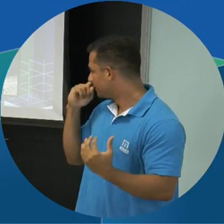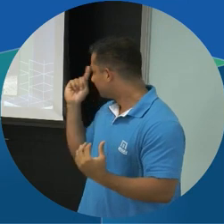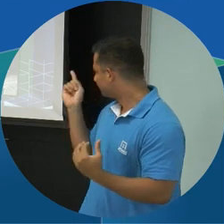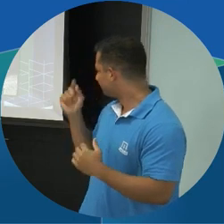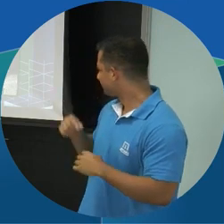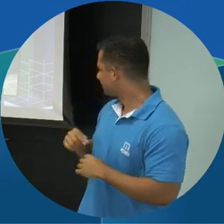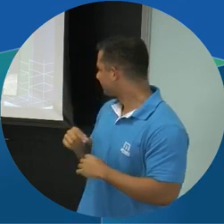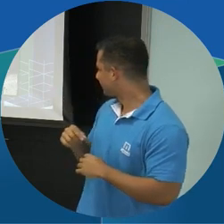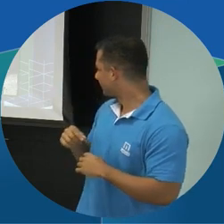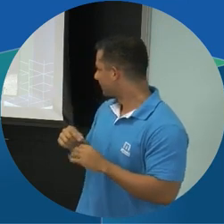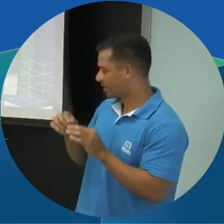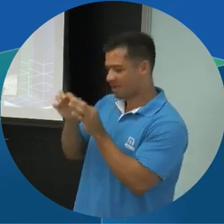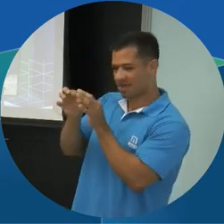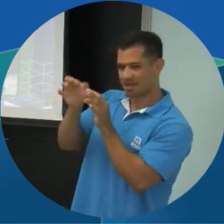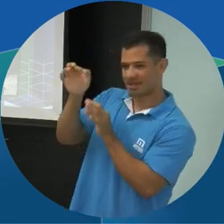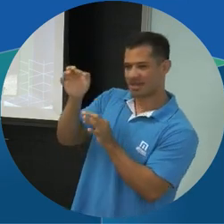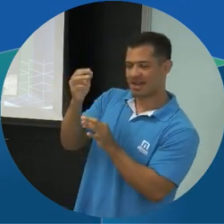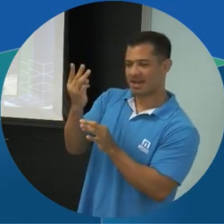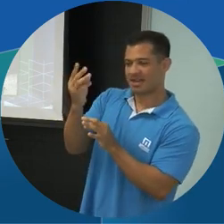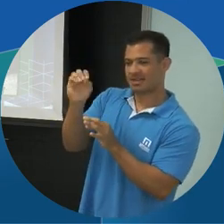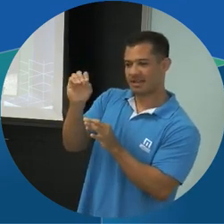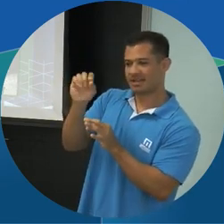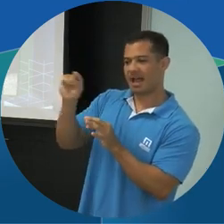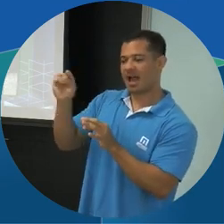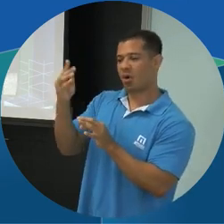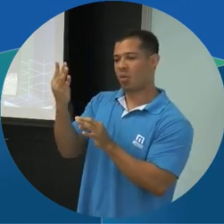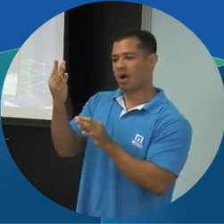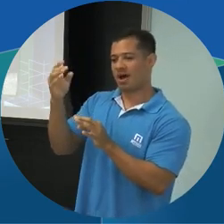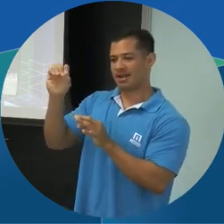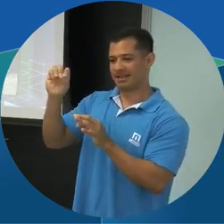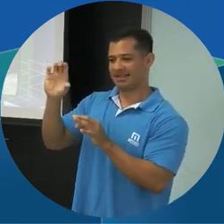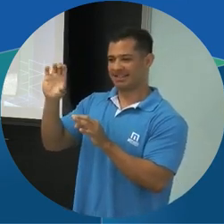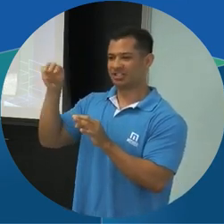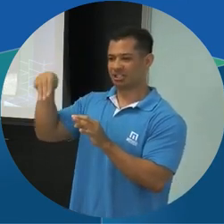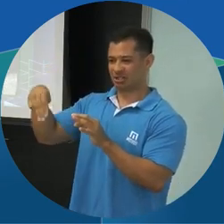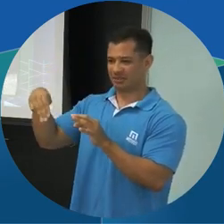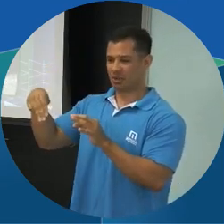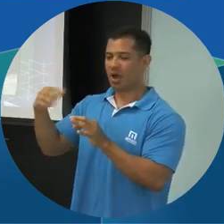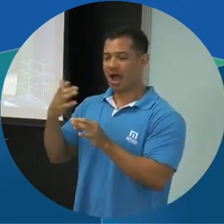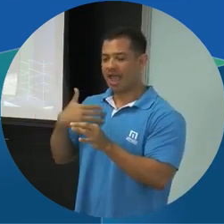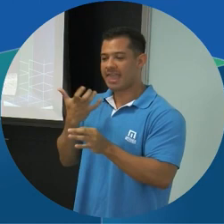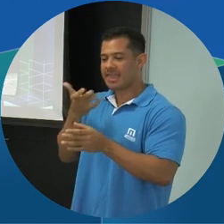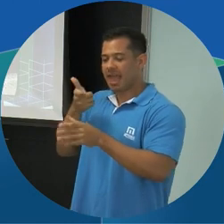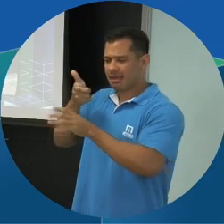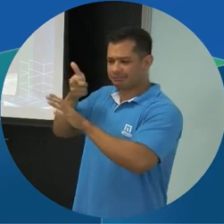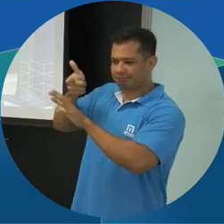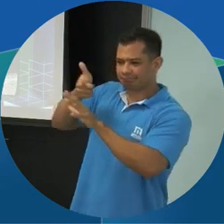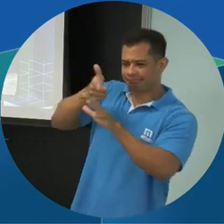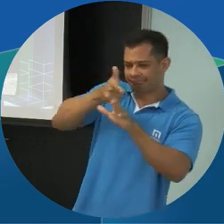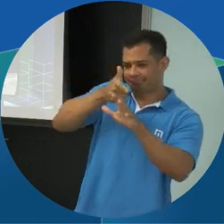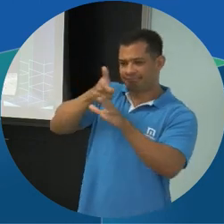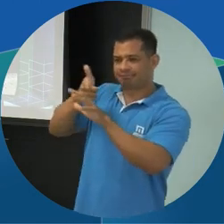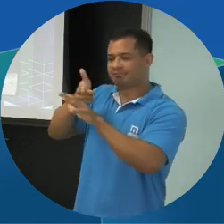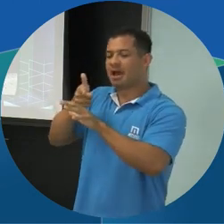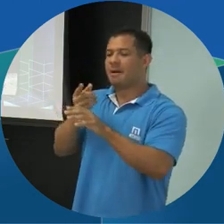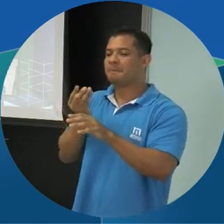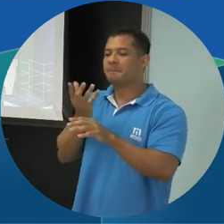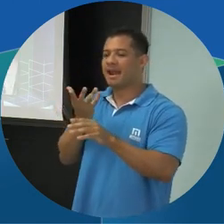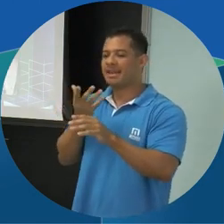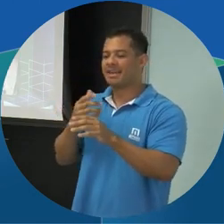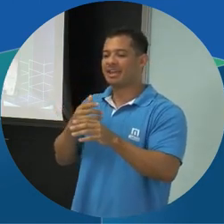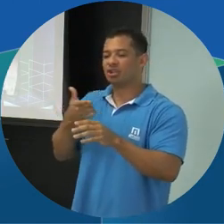de profundidade, com a finalidade do quê? De expor a armadura para quê? Para que a gente pudesse fazer um reforço nessa estrutura,